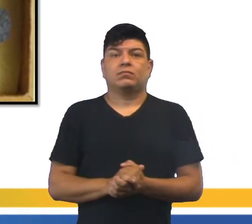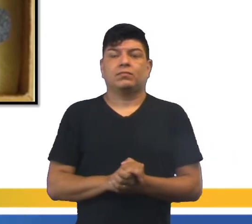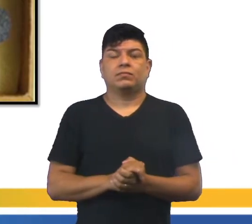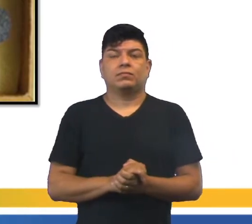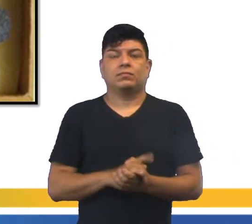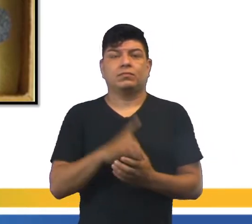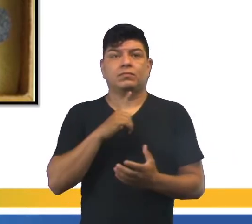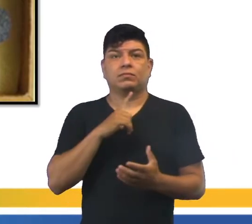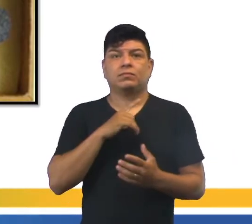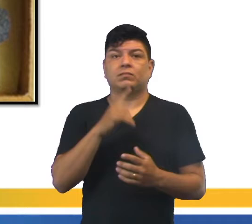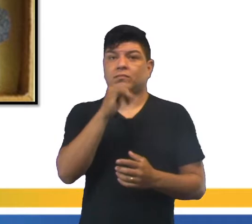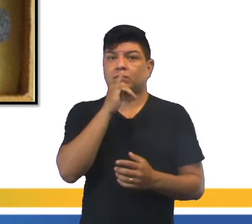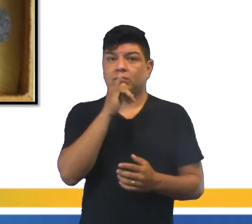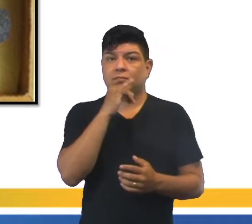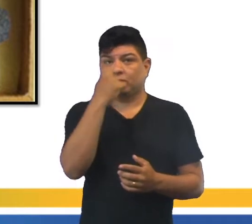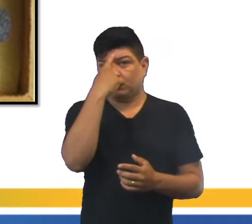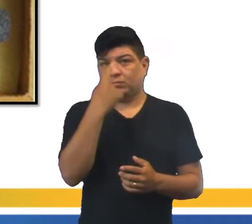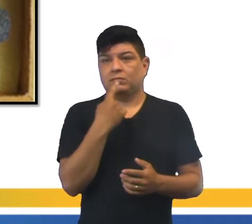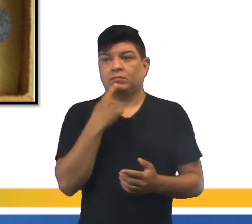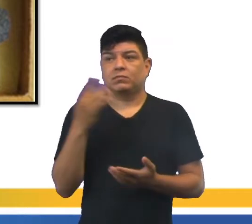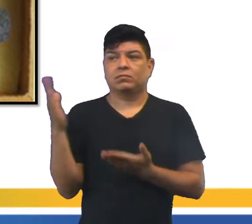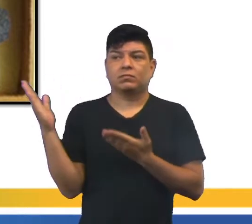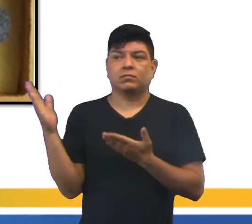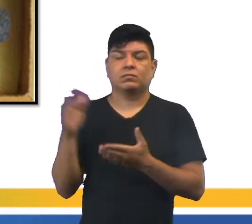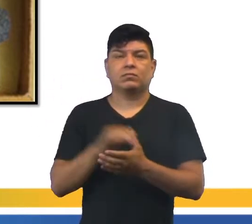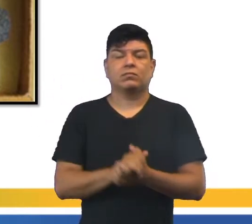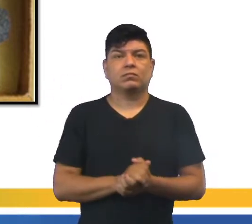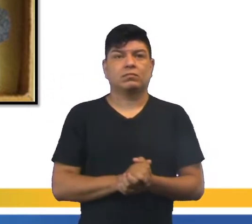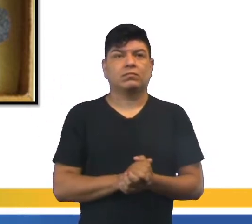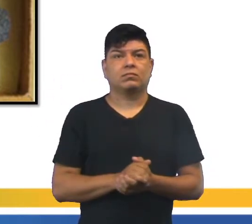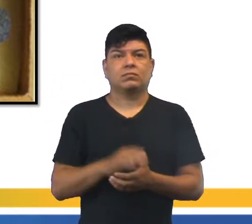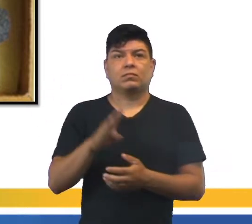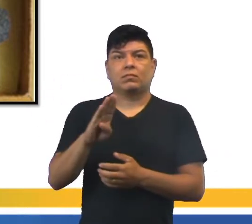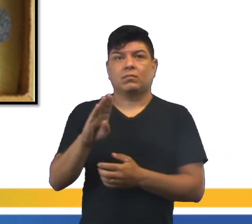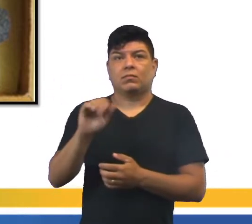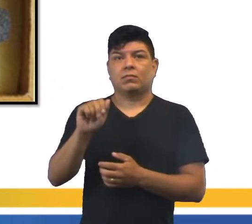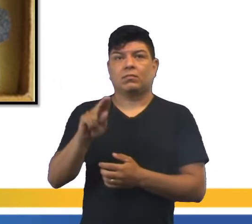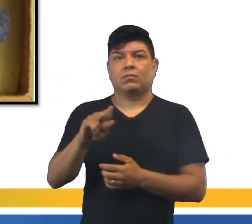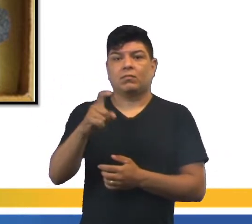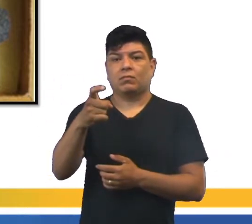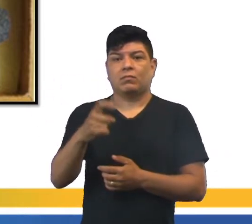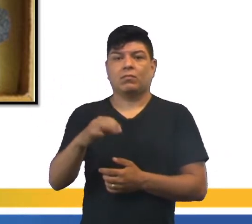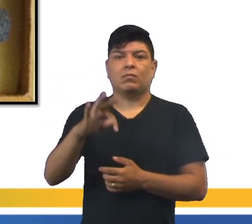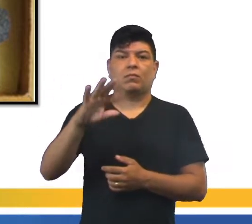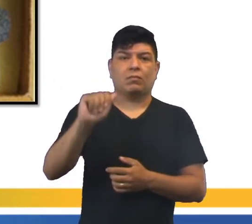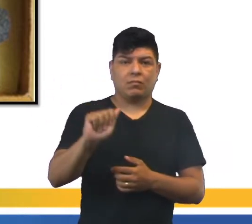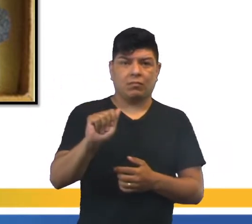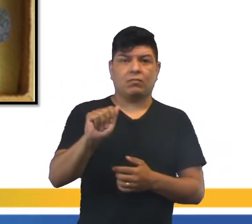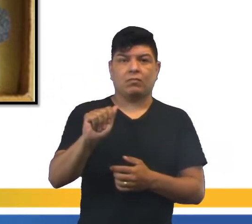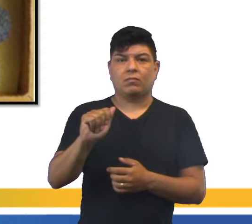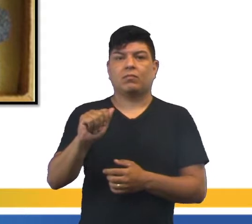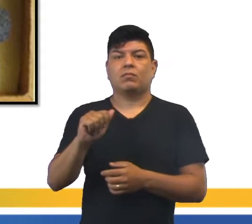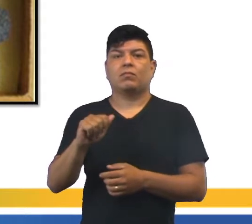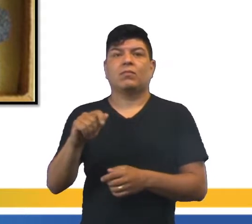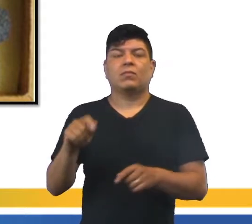Aqui existe o exemplo de alguns minérios, como a bauxita, que é onde se tira o alumínio.